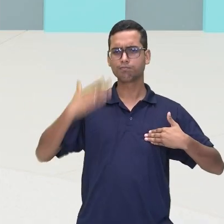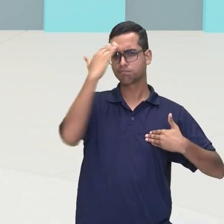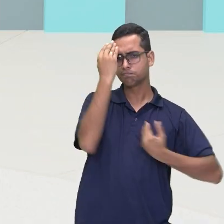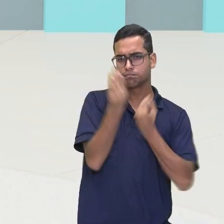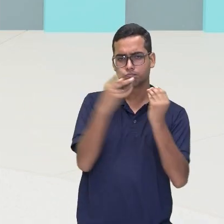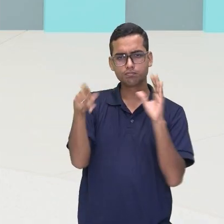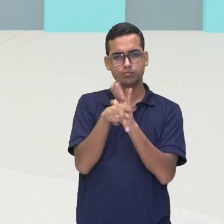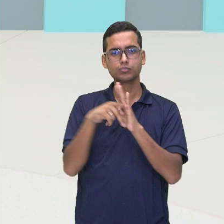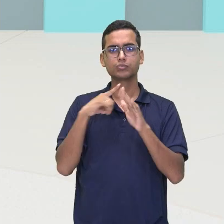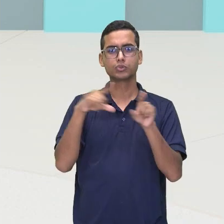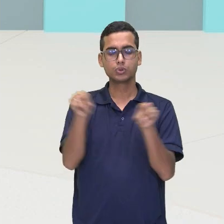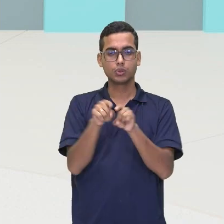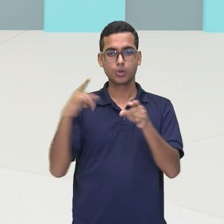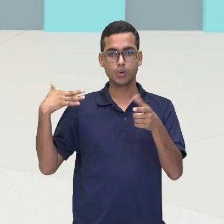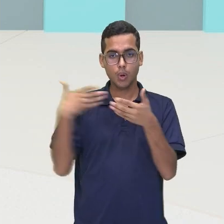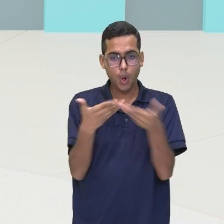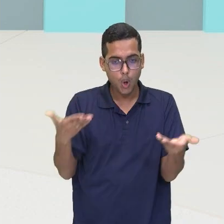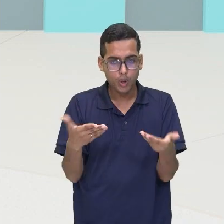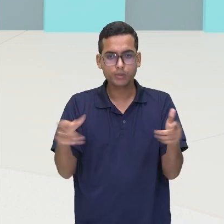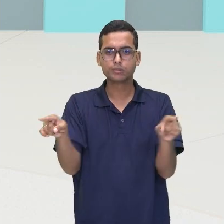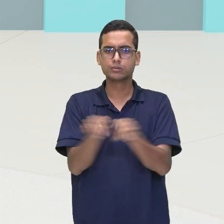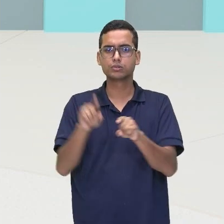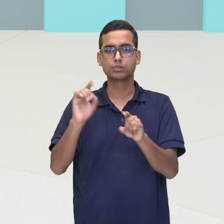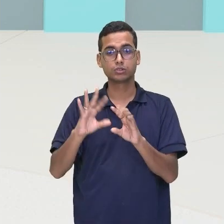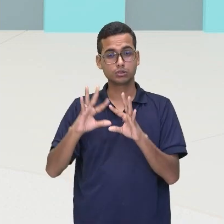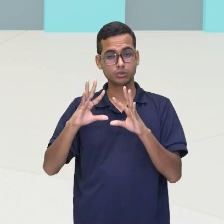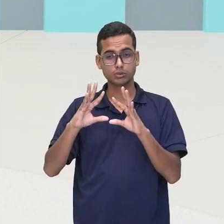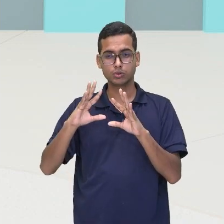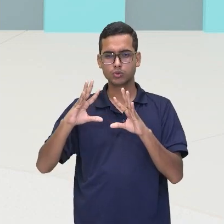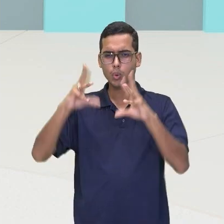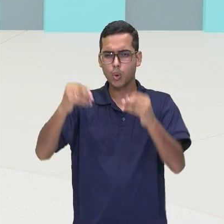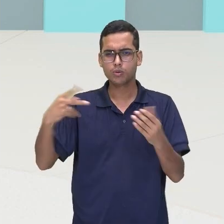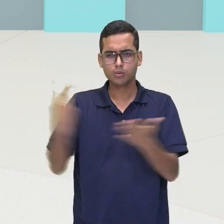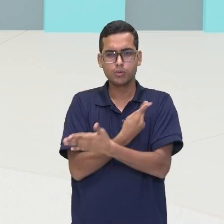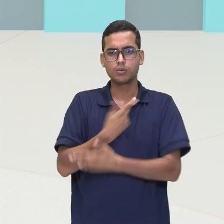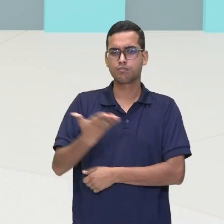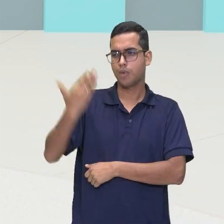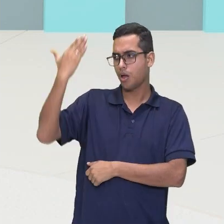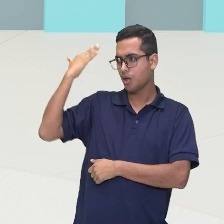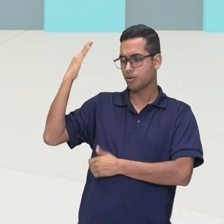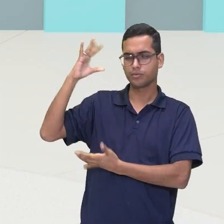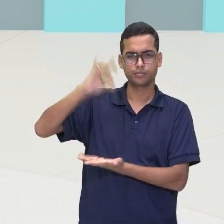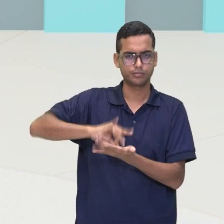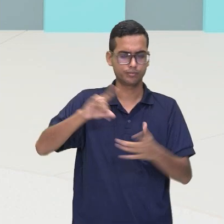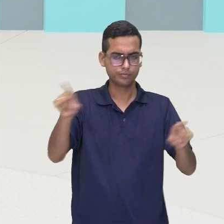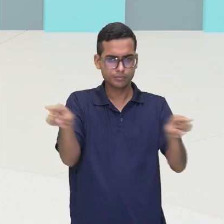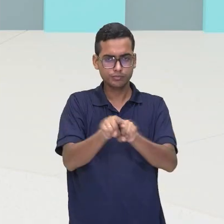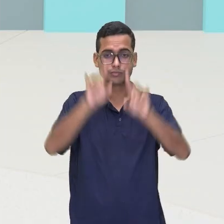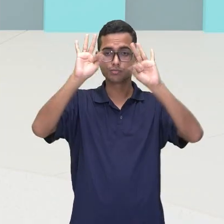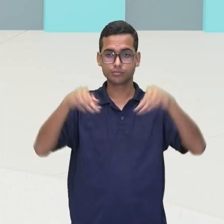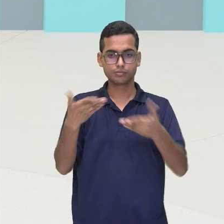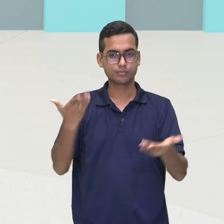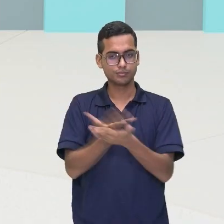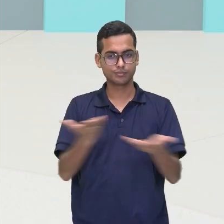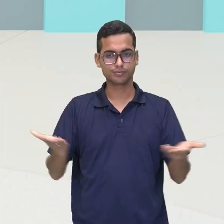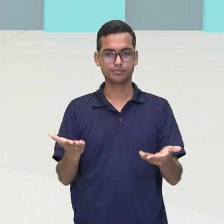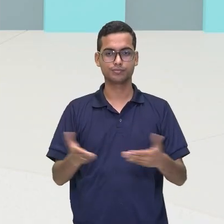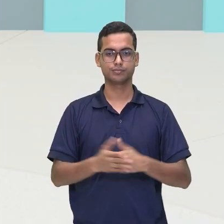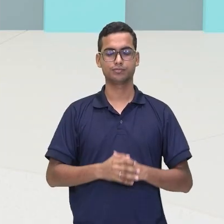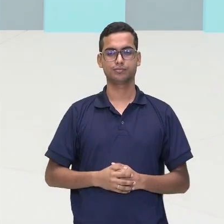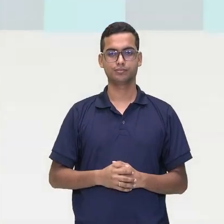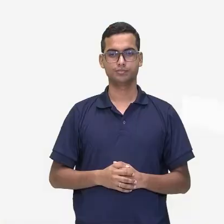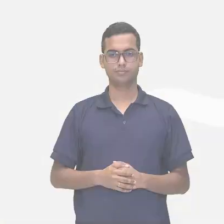se é no hoje e tudo que aconteceu no passado. Assim, vamos finalizando a nossa aula de hoje.